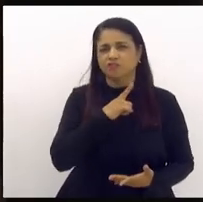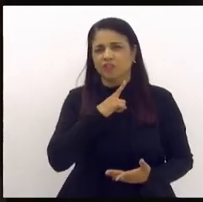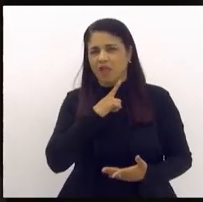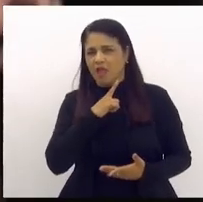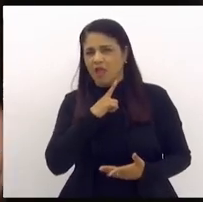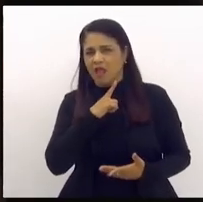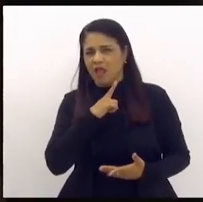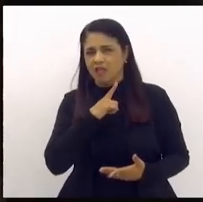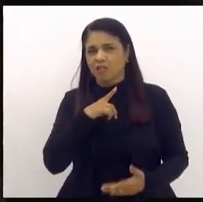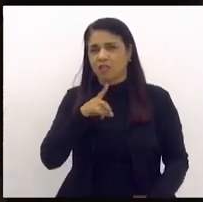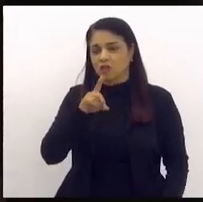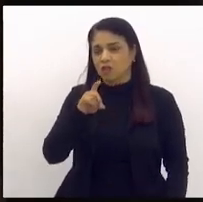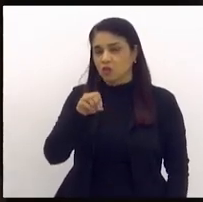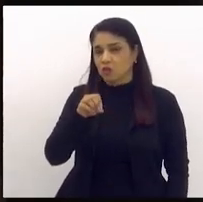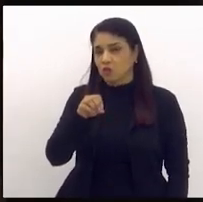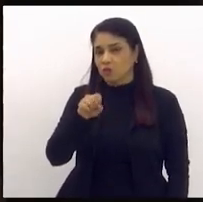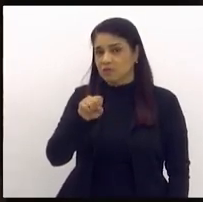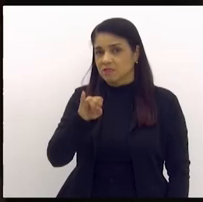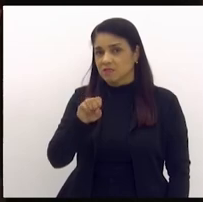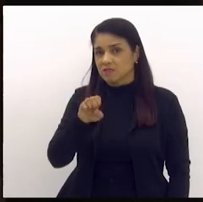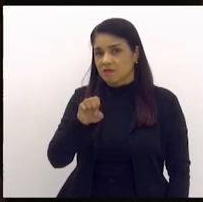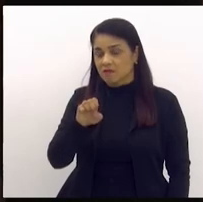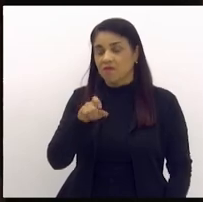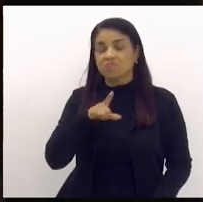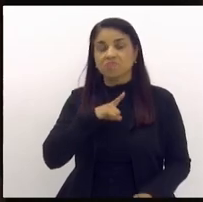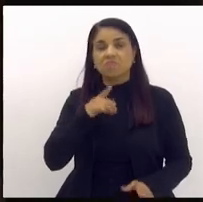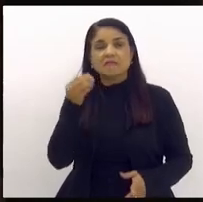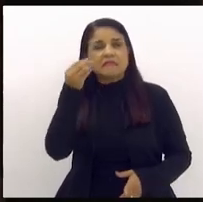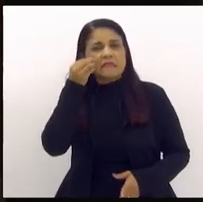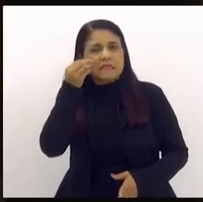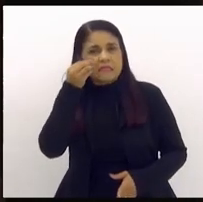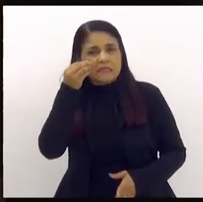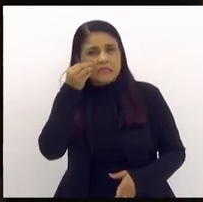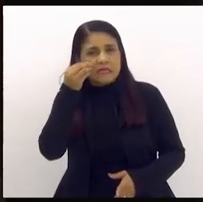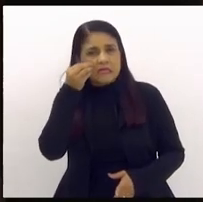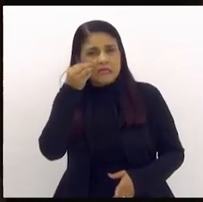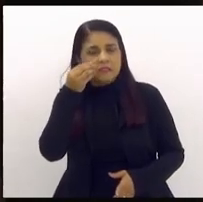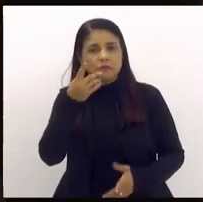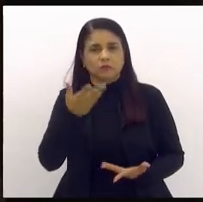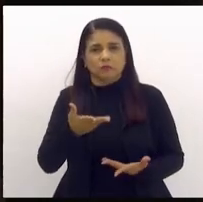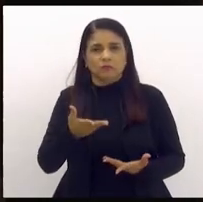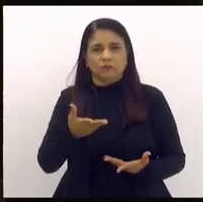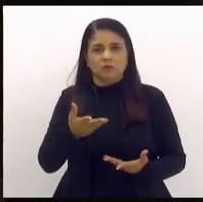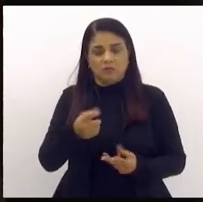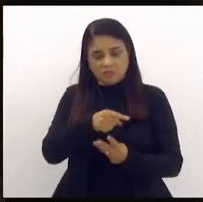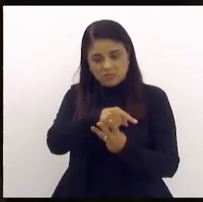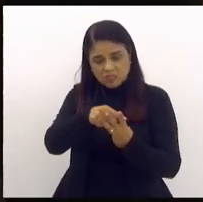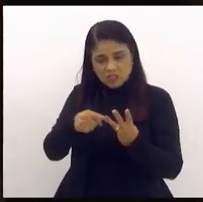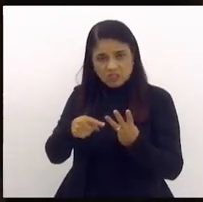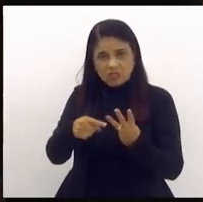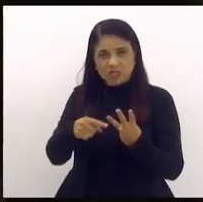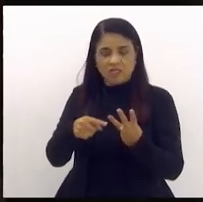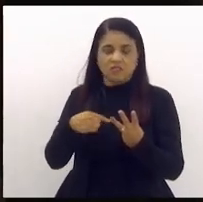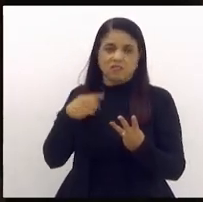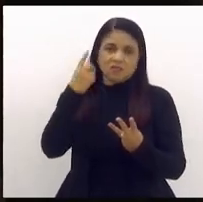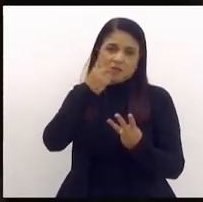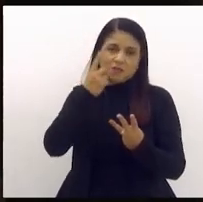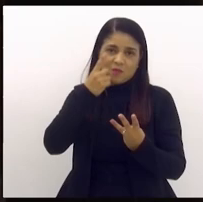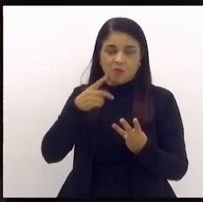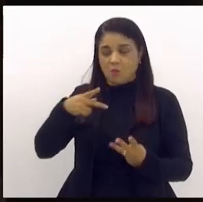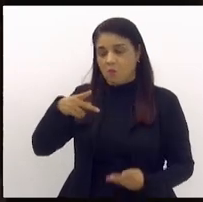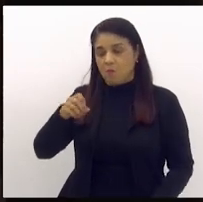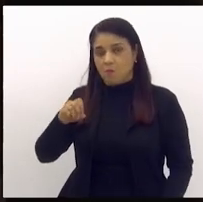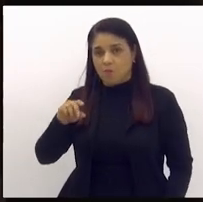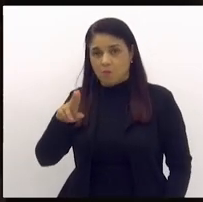armando dossiês, que estão tentando, de alguma forma, assassinar a reputação desses três parlamentares. Deputado Paul